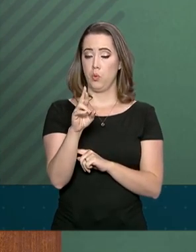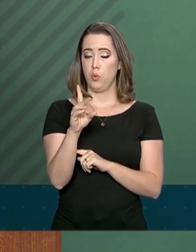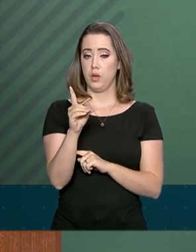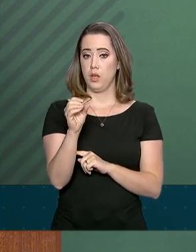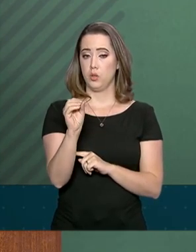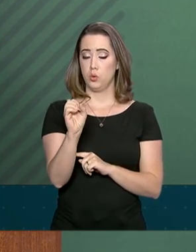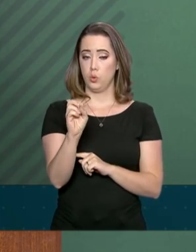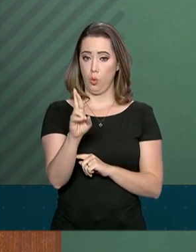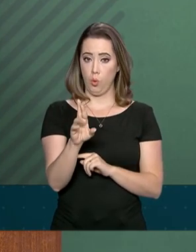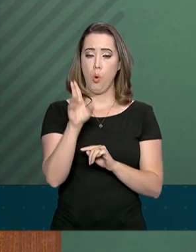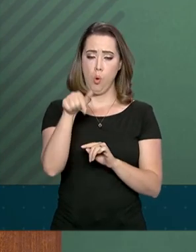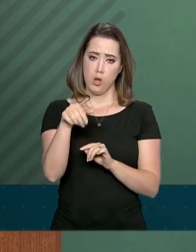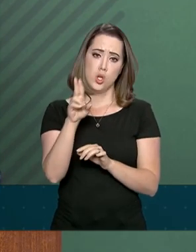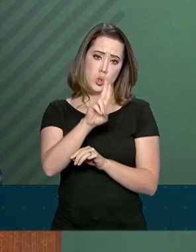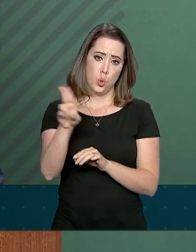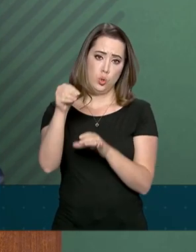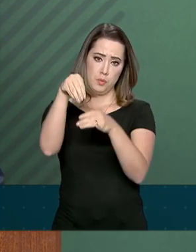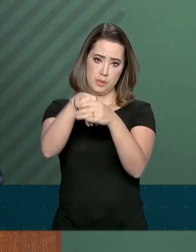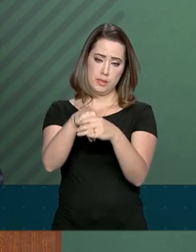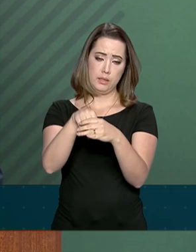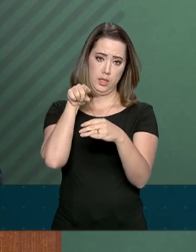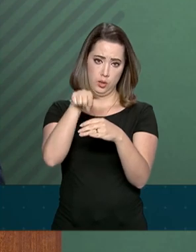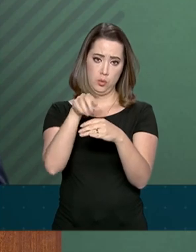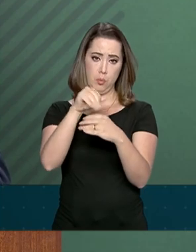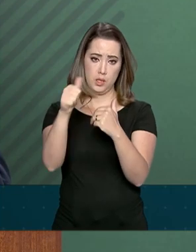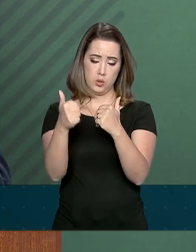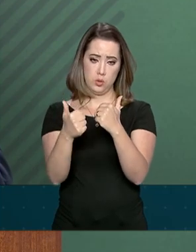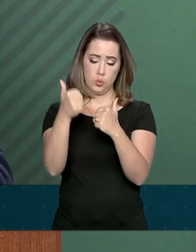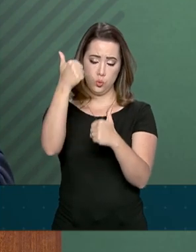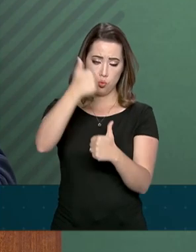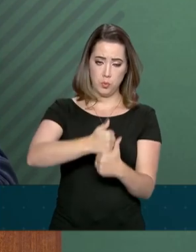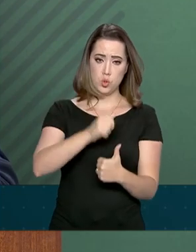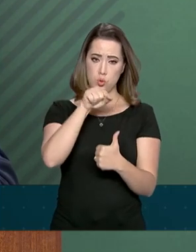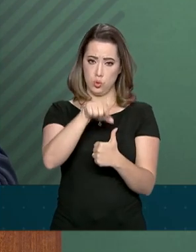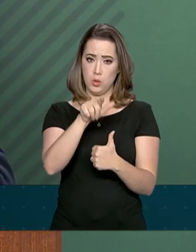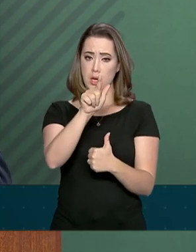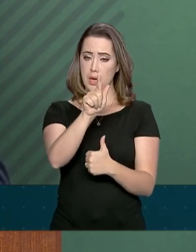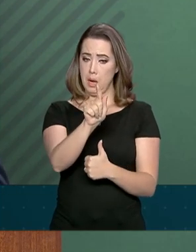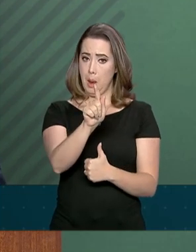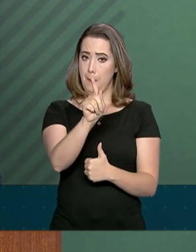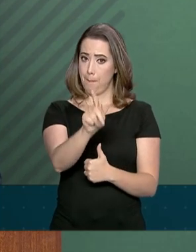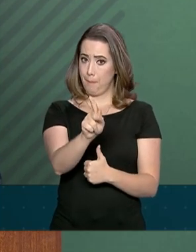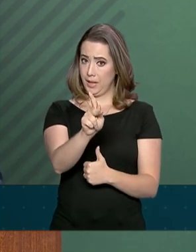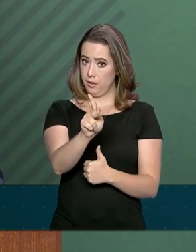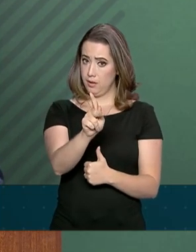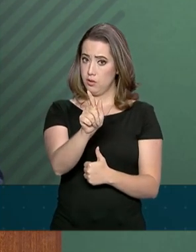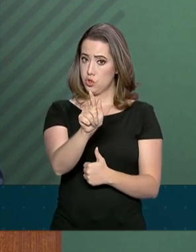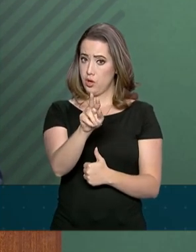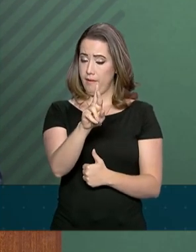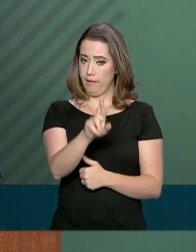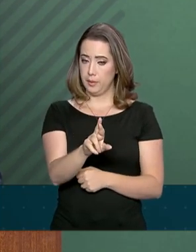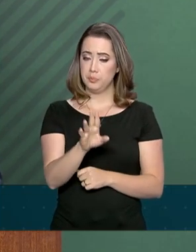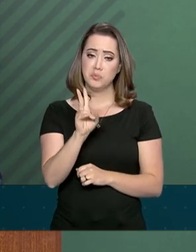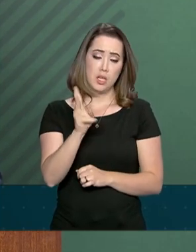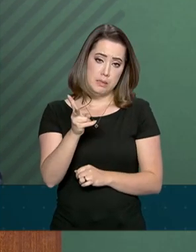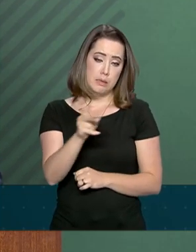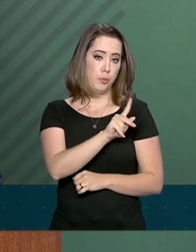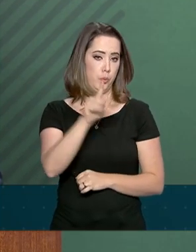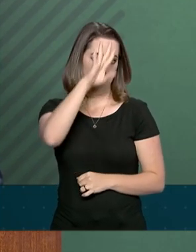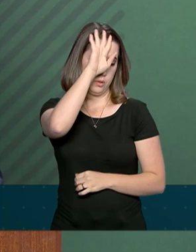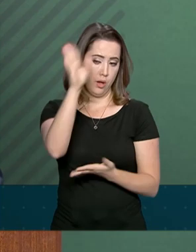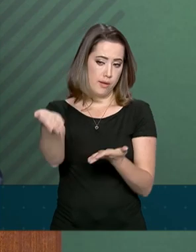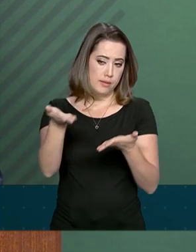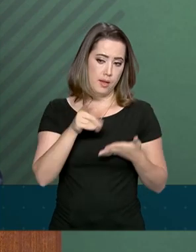a sucessão na pg como de praxe presidente tem recebido os candidatos ao cargo